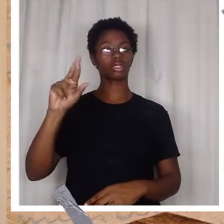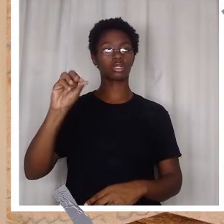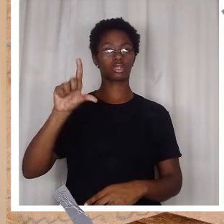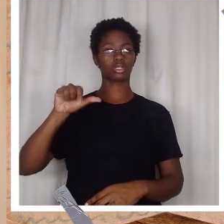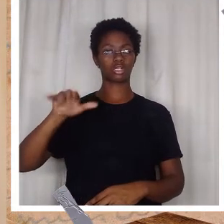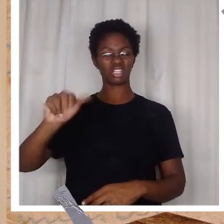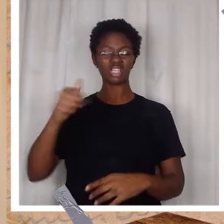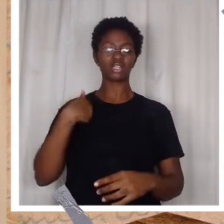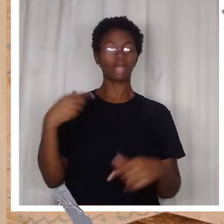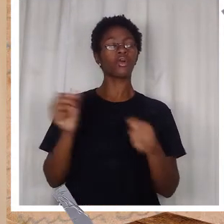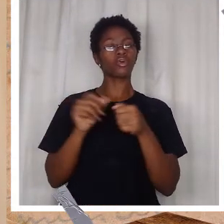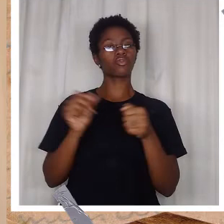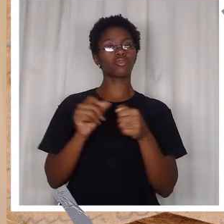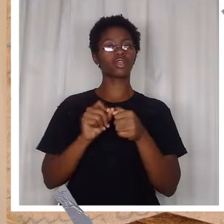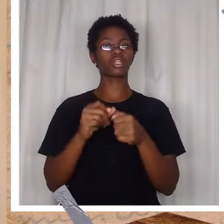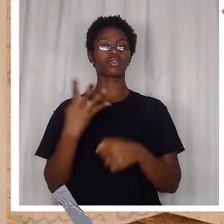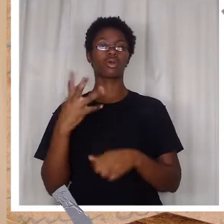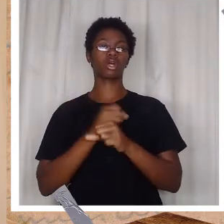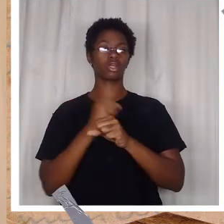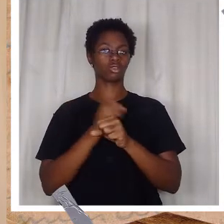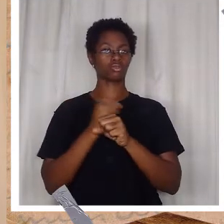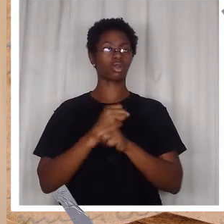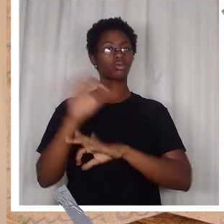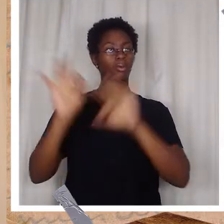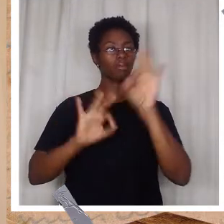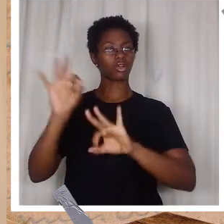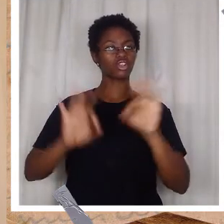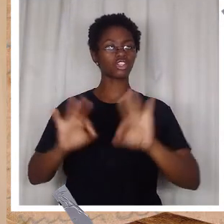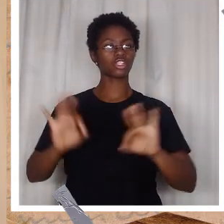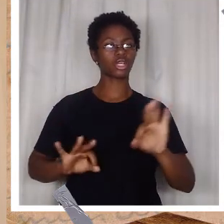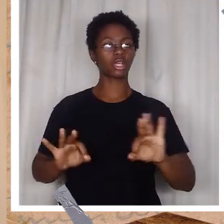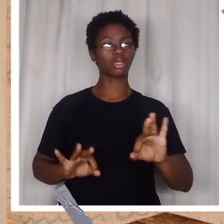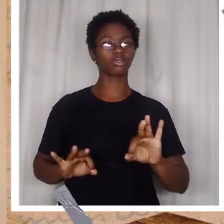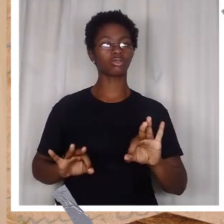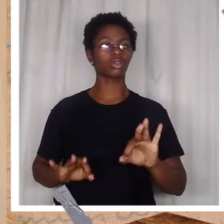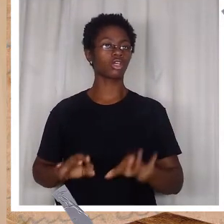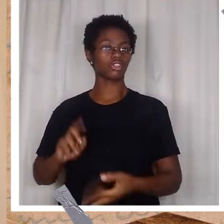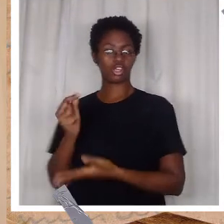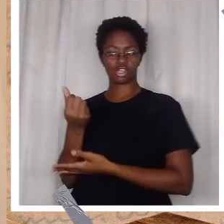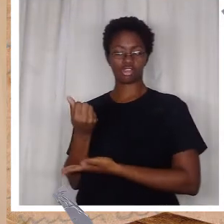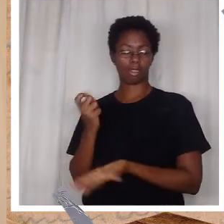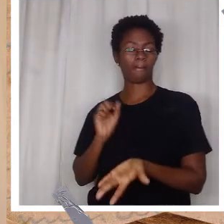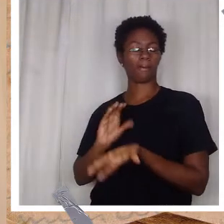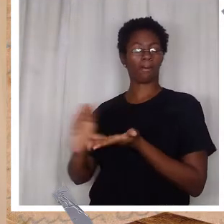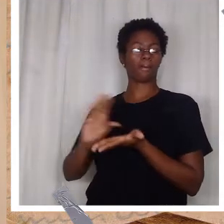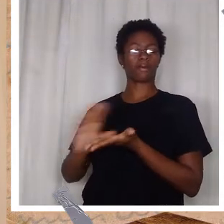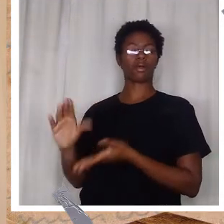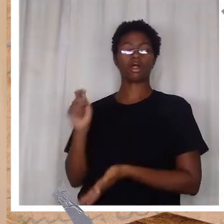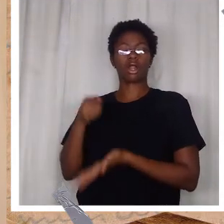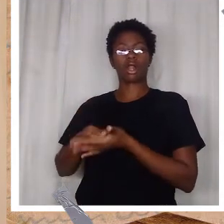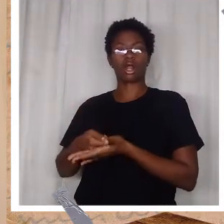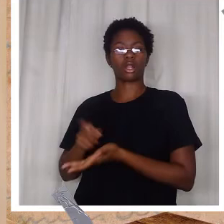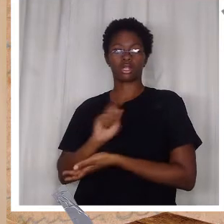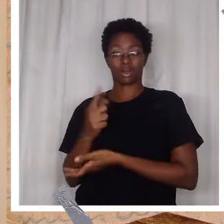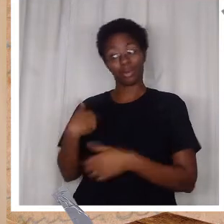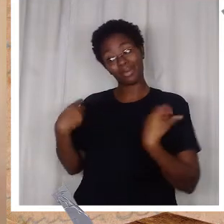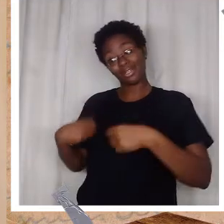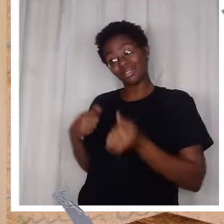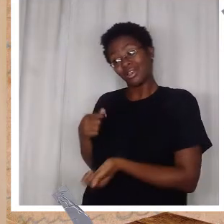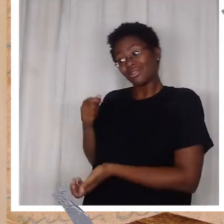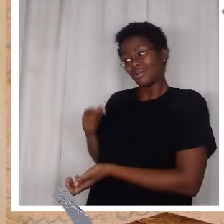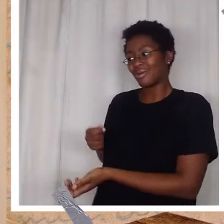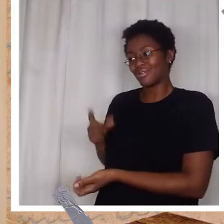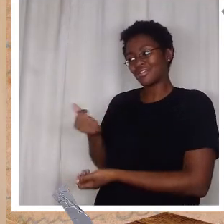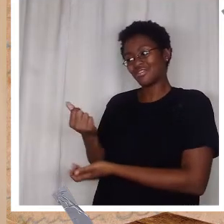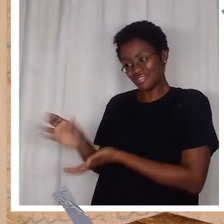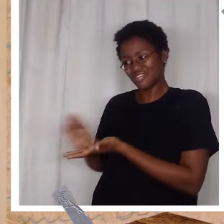4 anos com um projeto que pode me dar a possibilidade de não cobrar para fazê-la, embora eu tenho que cobrar pela minha arte, e